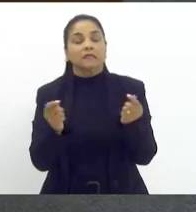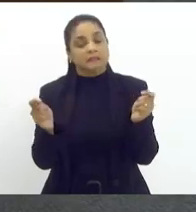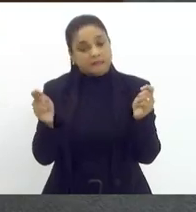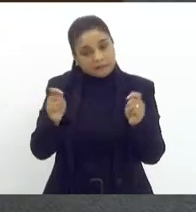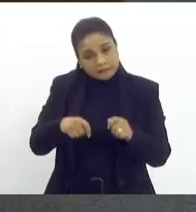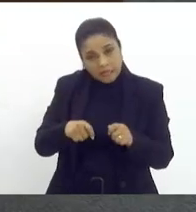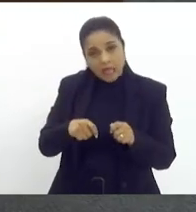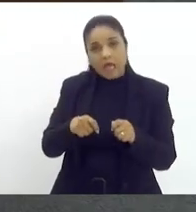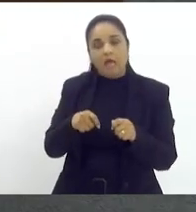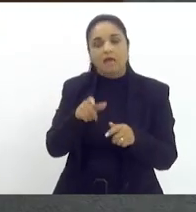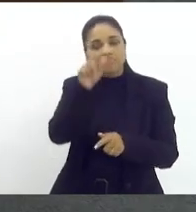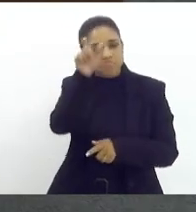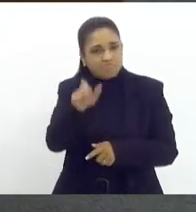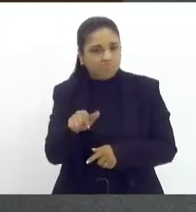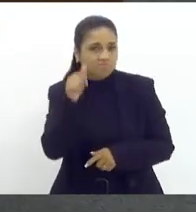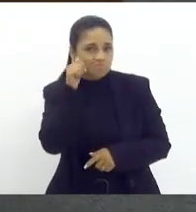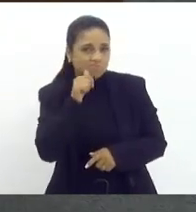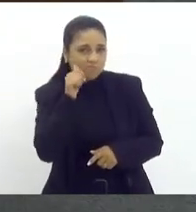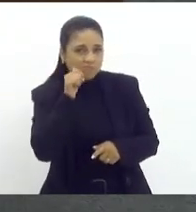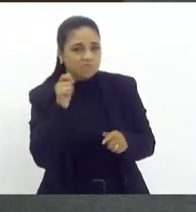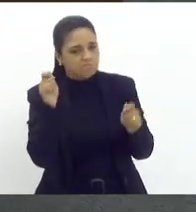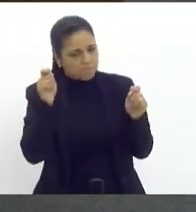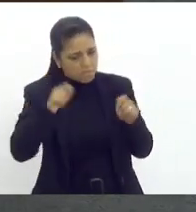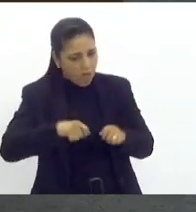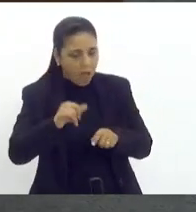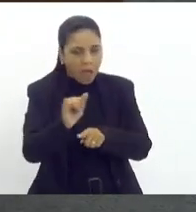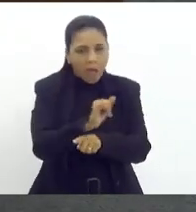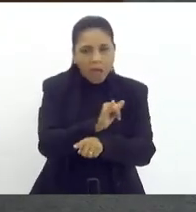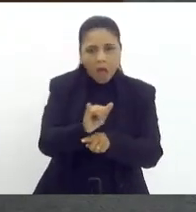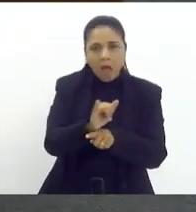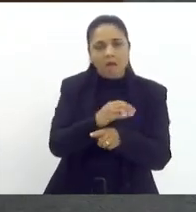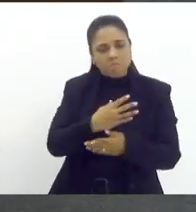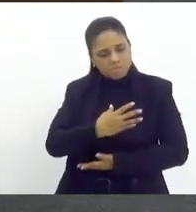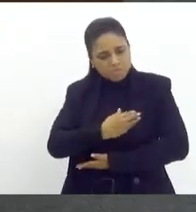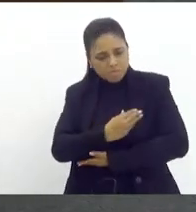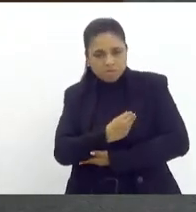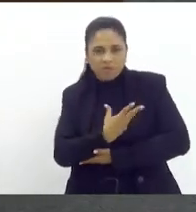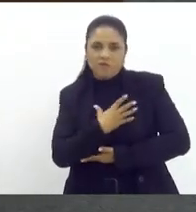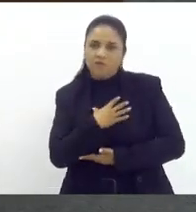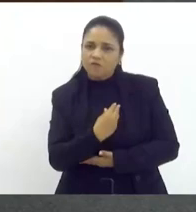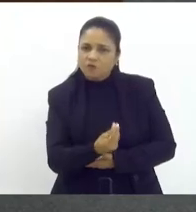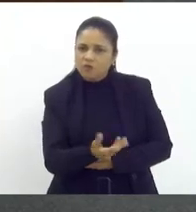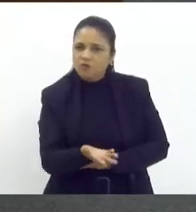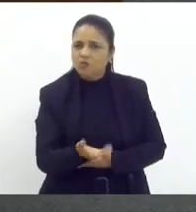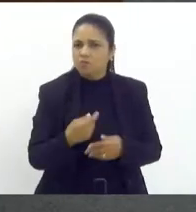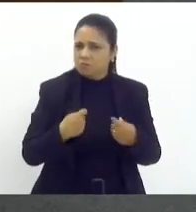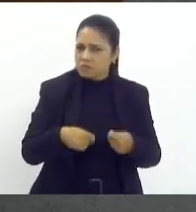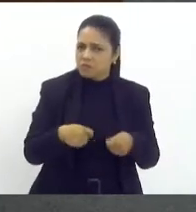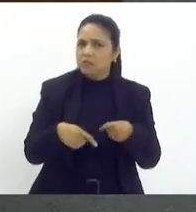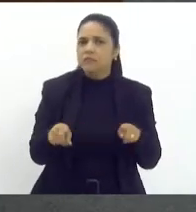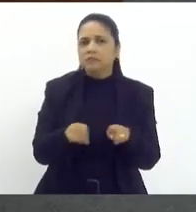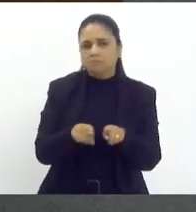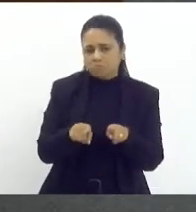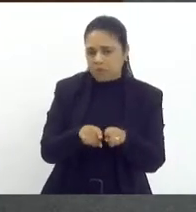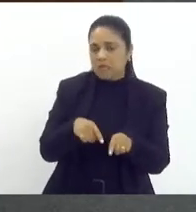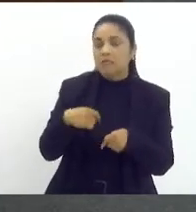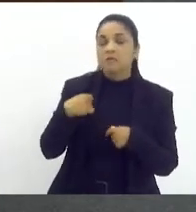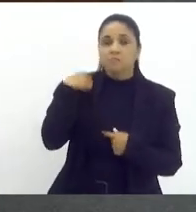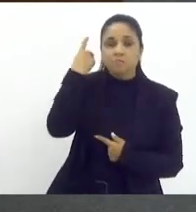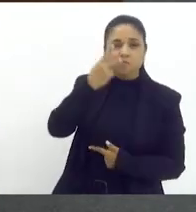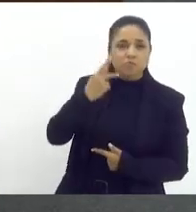para que essas mulheres possam amamentar os seus filhos e para Além disso também precisamos de política pública